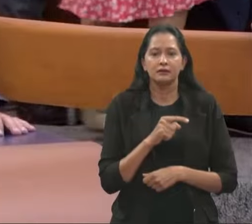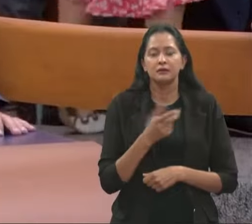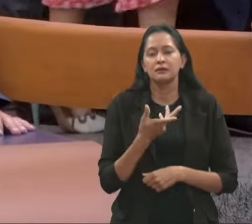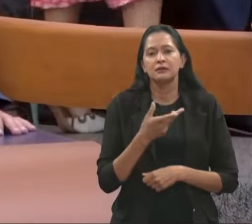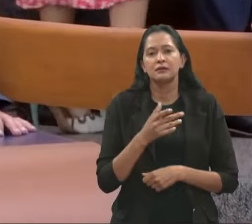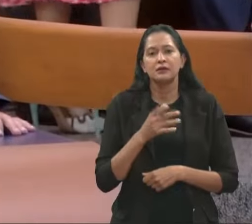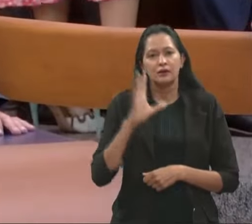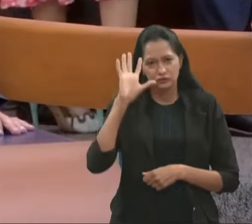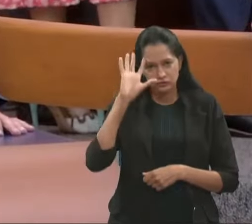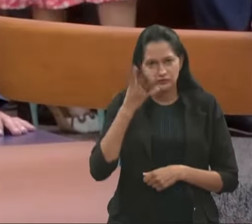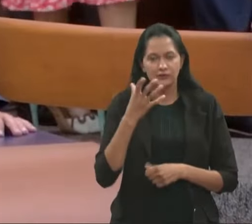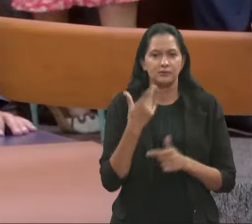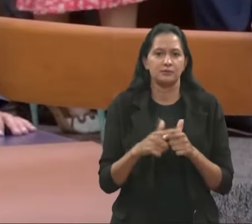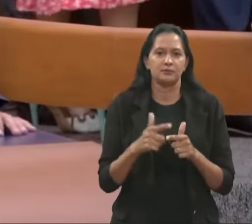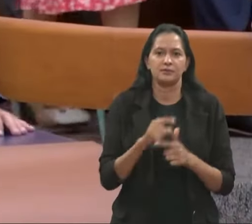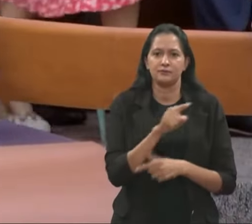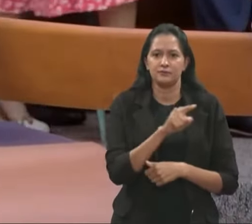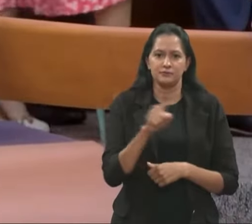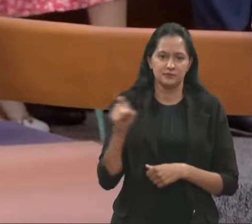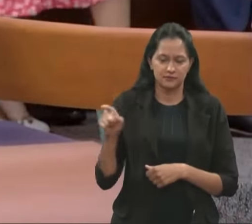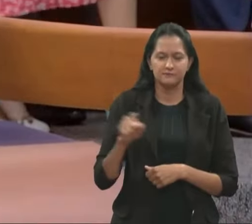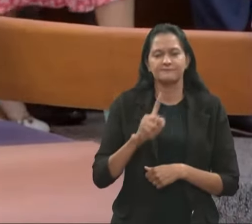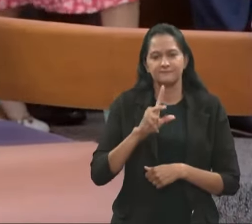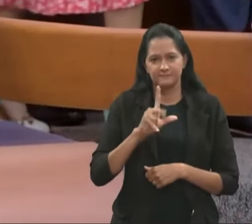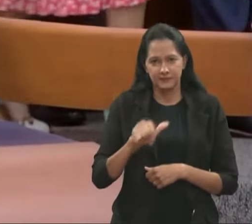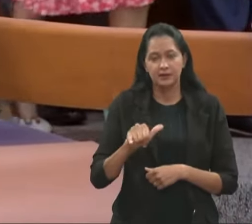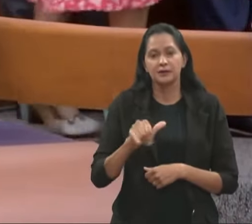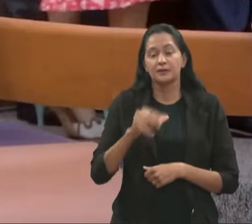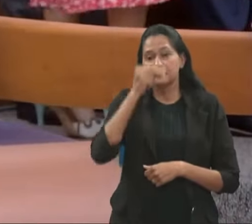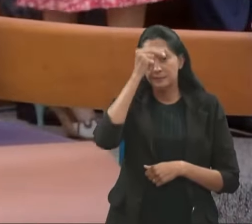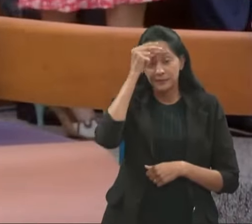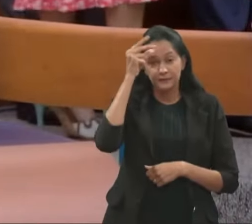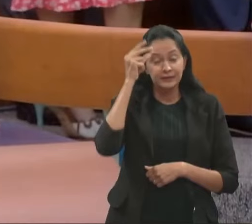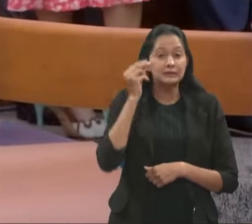O prefeito, pela primeira vez, está tentando achar uma